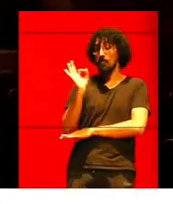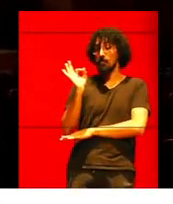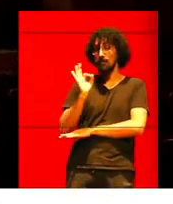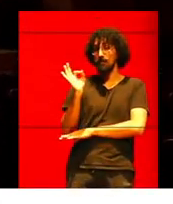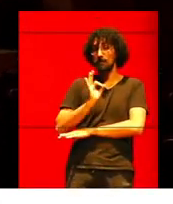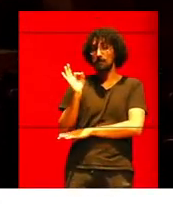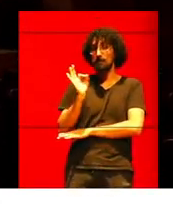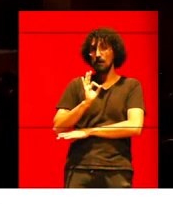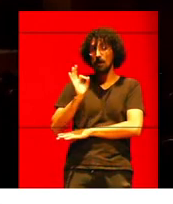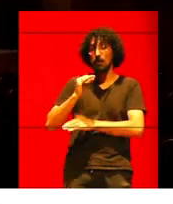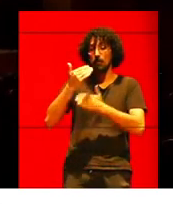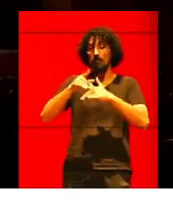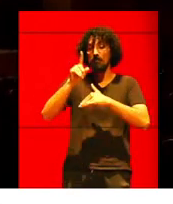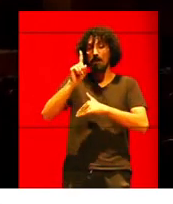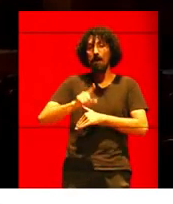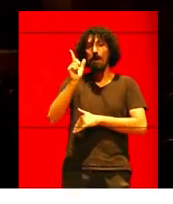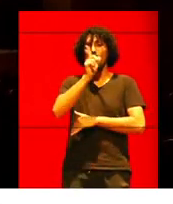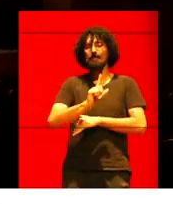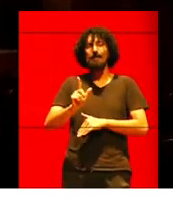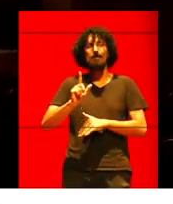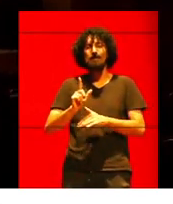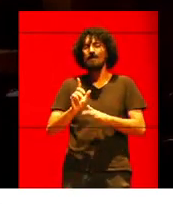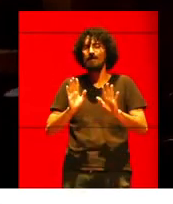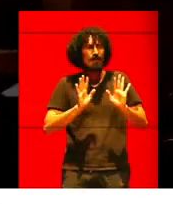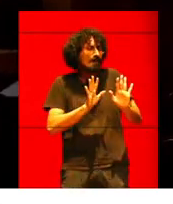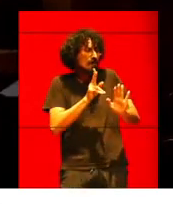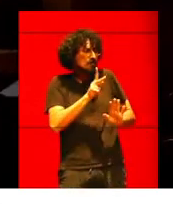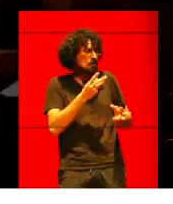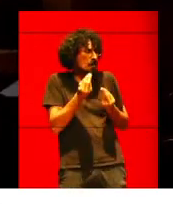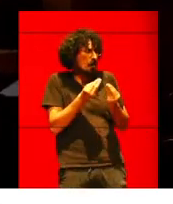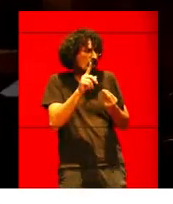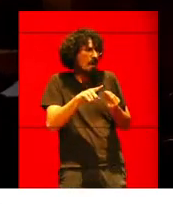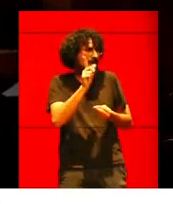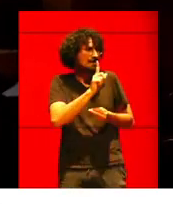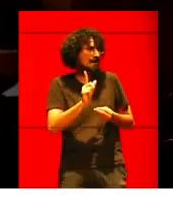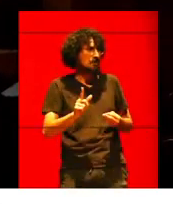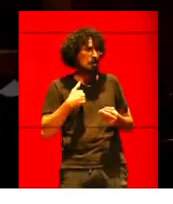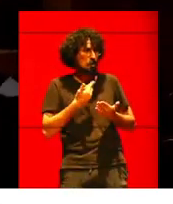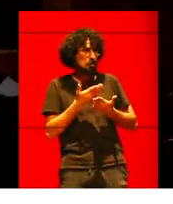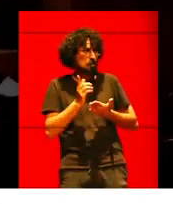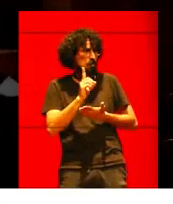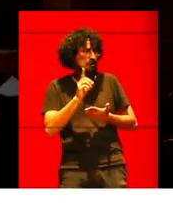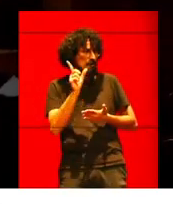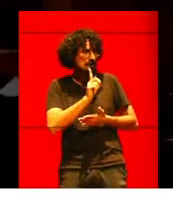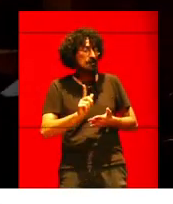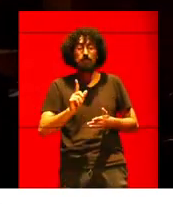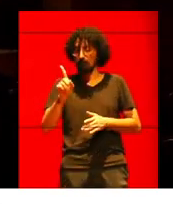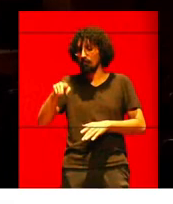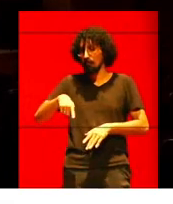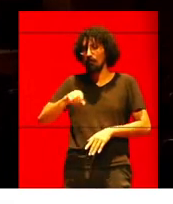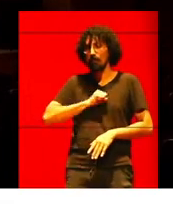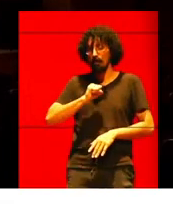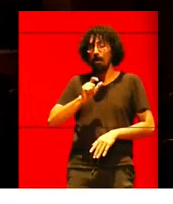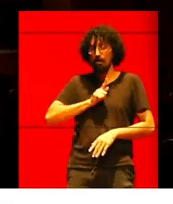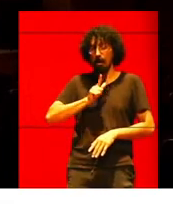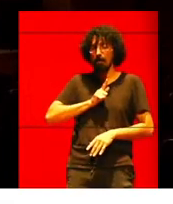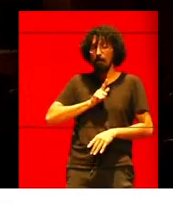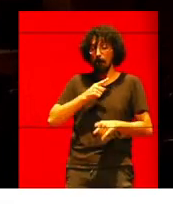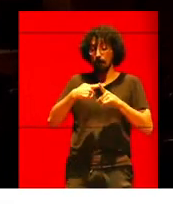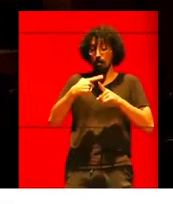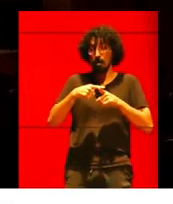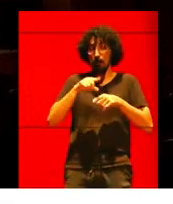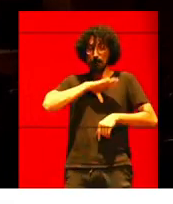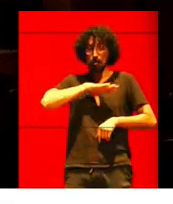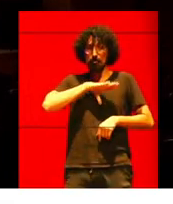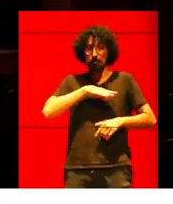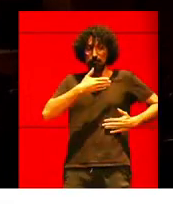é de literatura. Mas, professor, como assim? Eu nem tive isso no ensino médio, tem... Você tem professores competentes que, durante a aula de português,